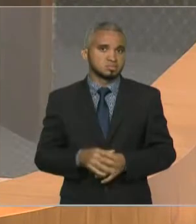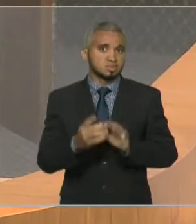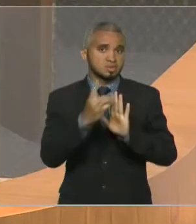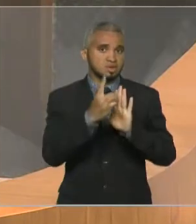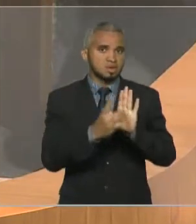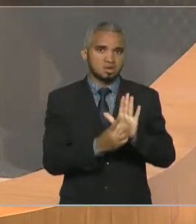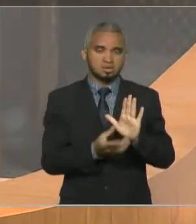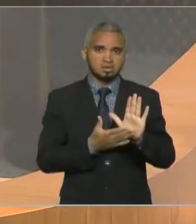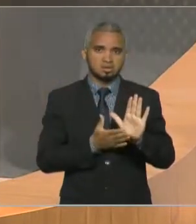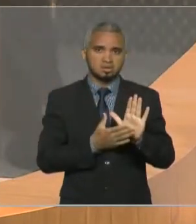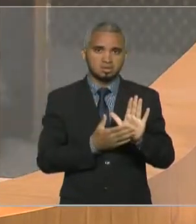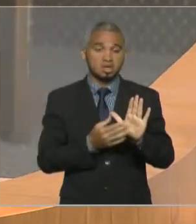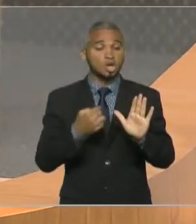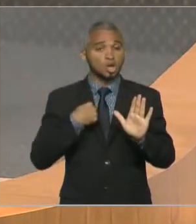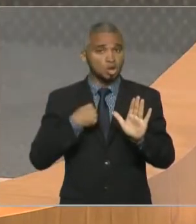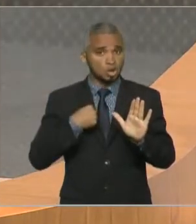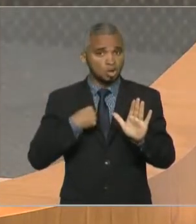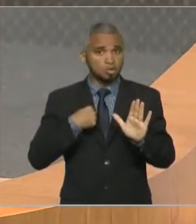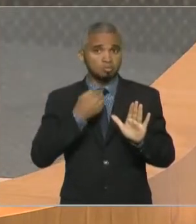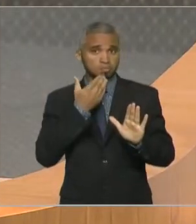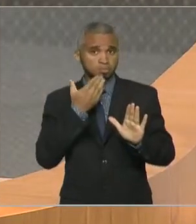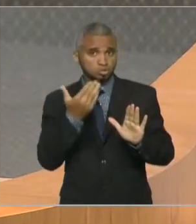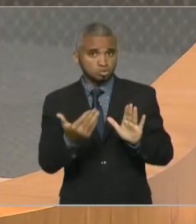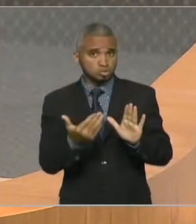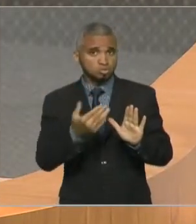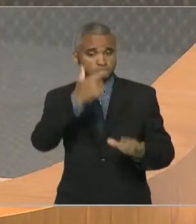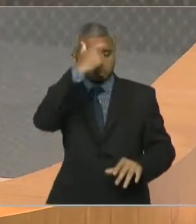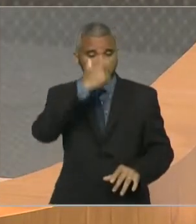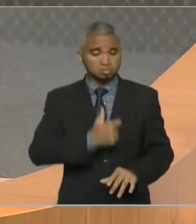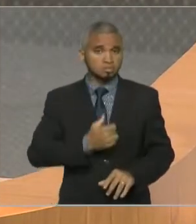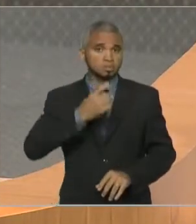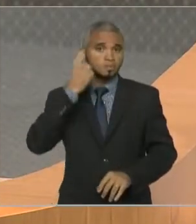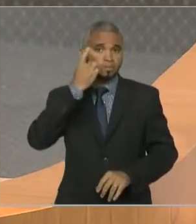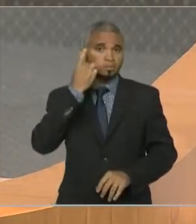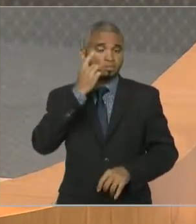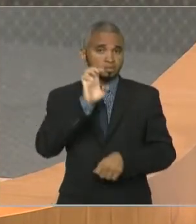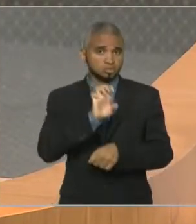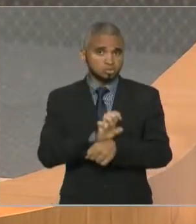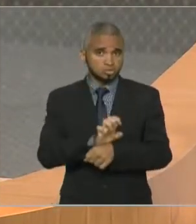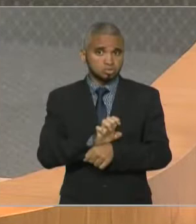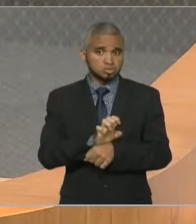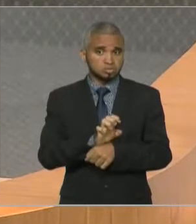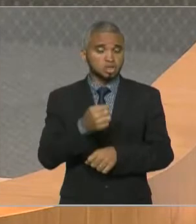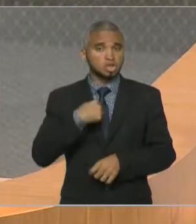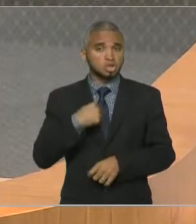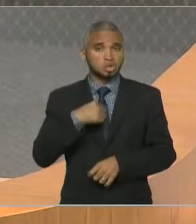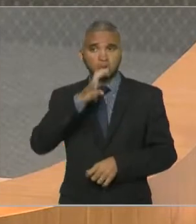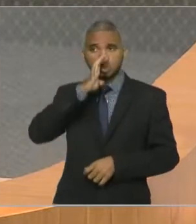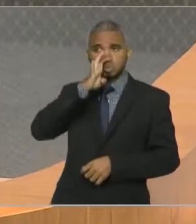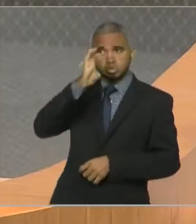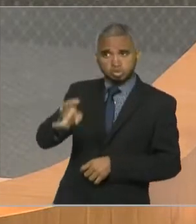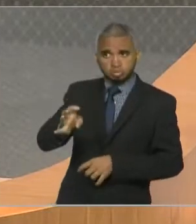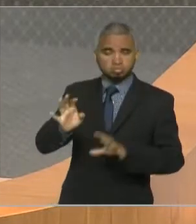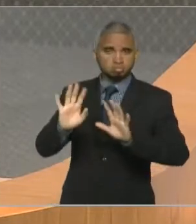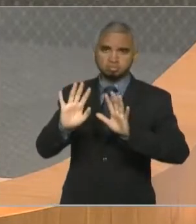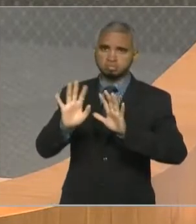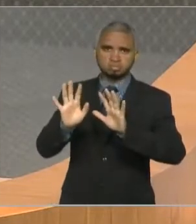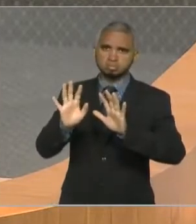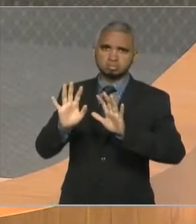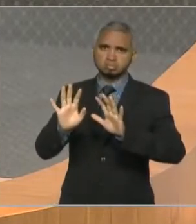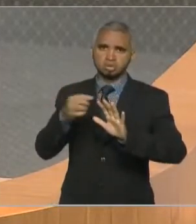decretos. E eu apresentei, enquanto deputado estadual, até porque não fiz nenhum juízo de valor sobre o remanejamento,